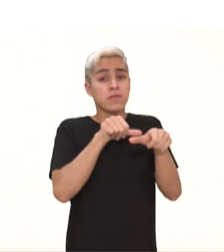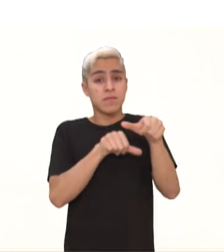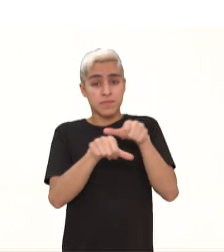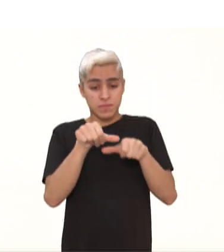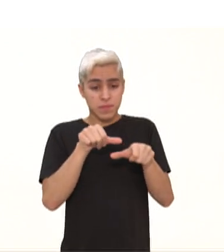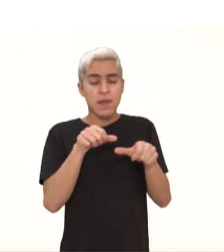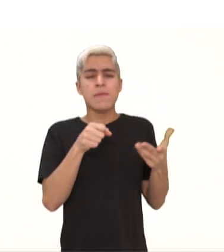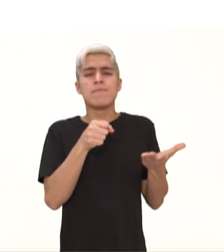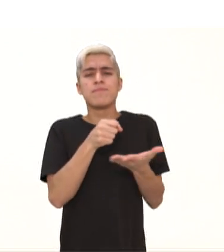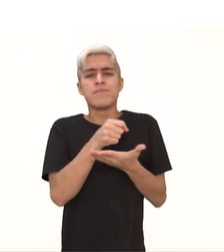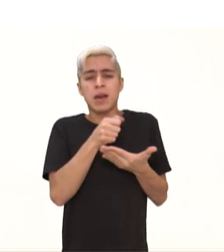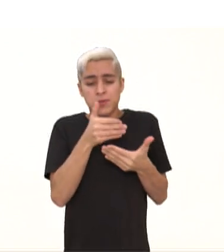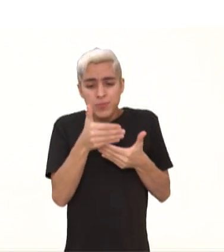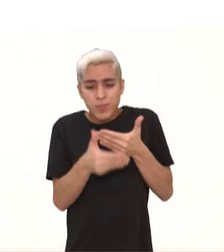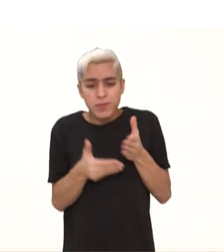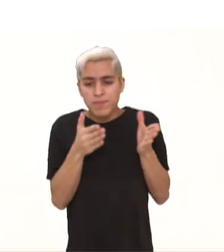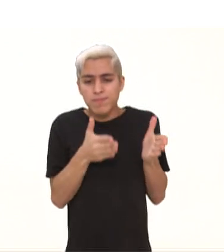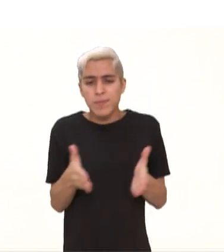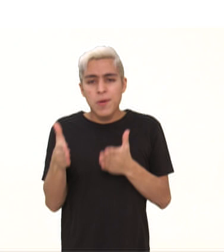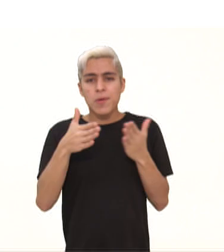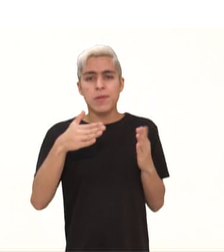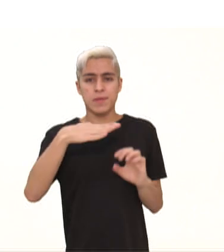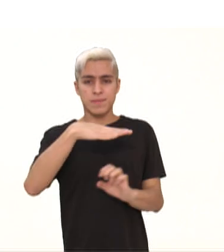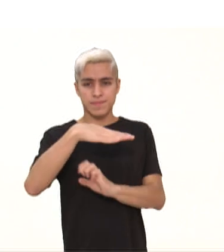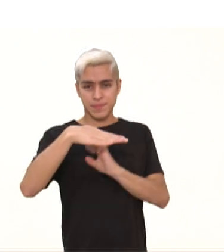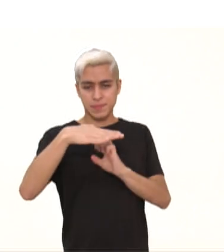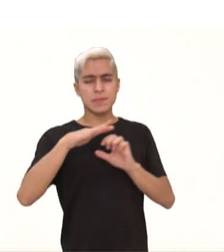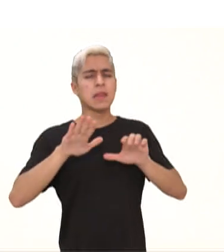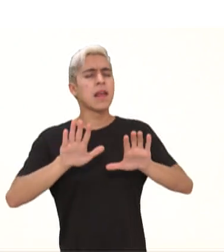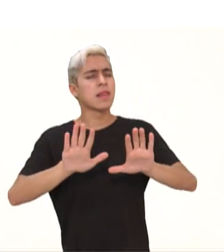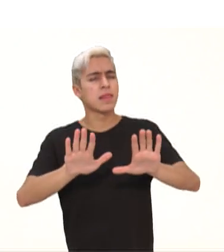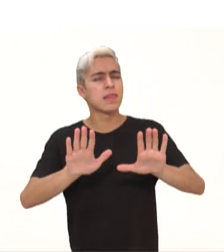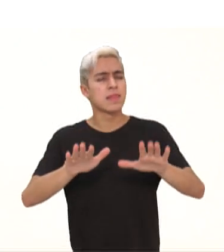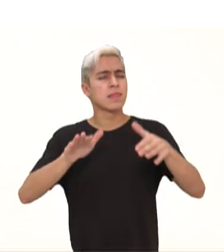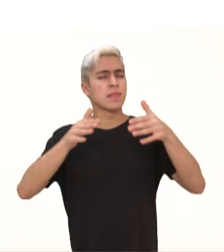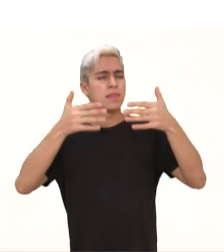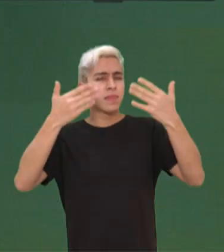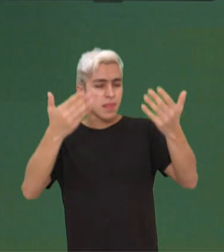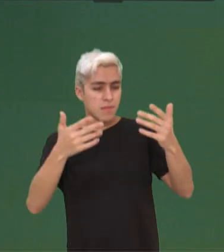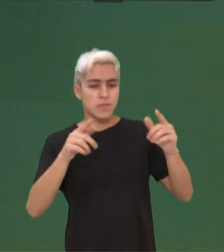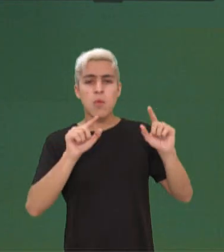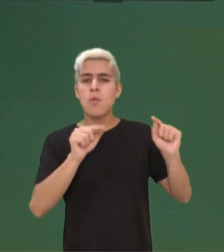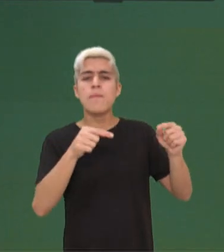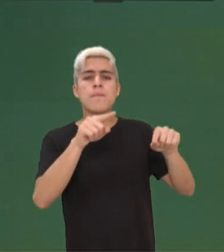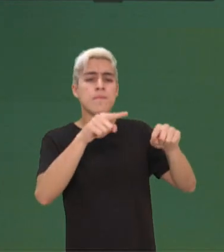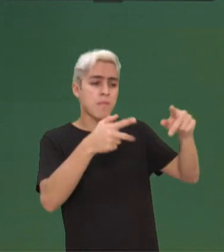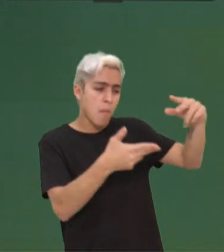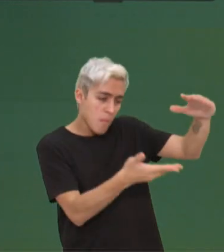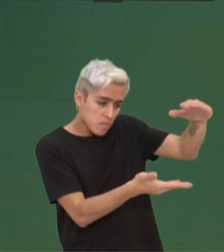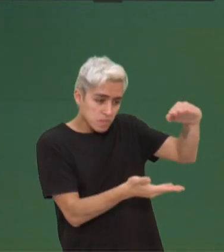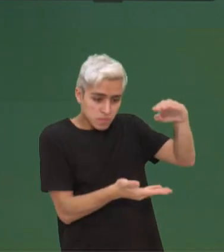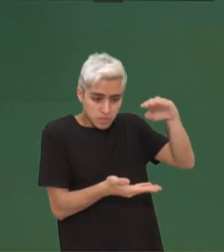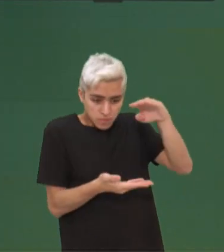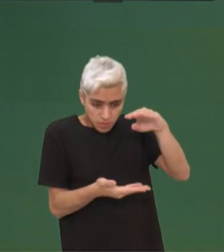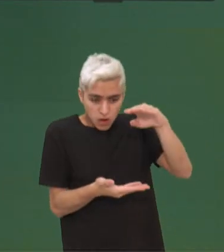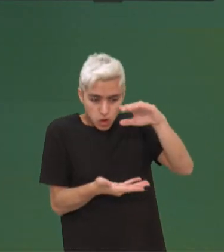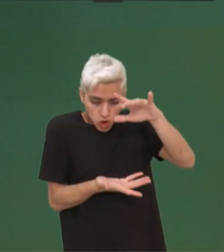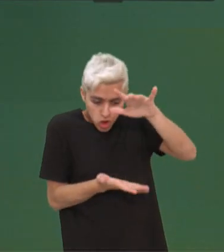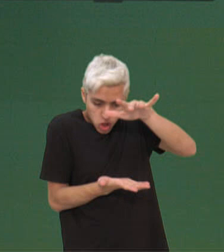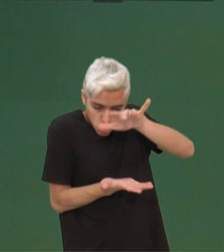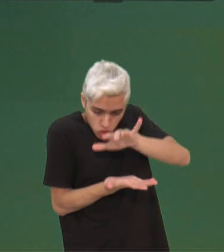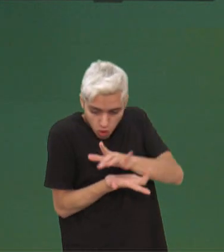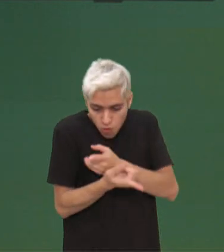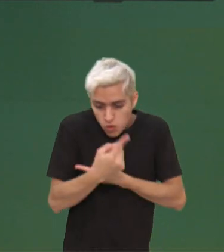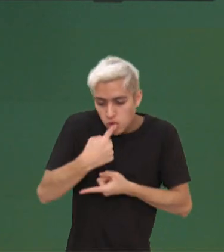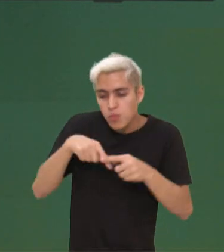como base no processo produtivo das indústrias. Então, é aquilo que vai ser a base de um determinado produto